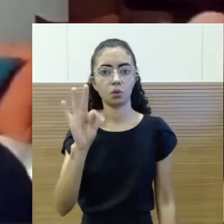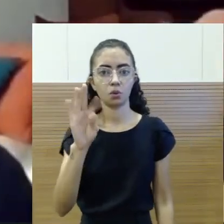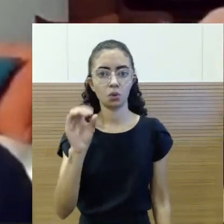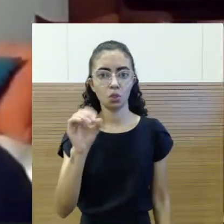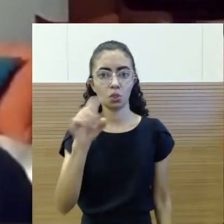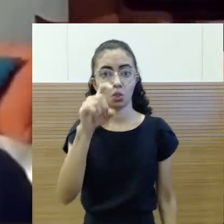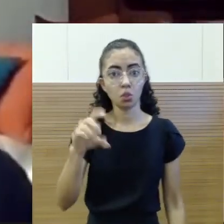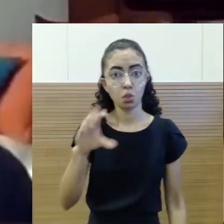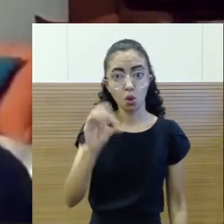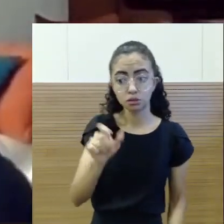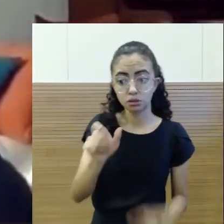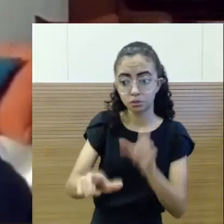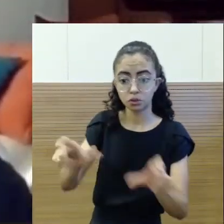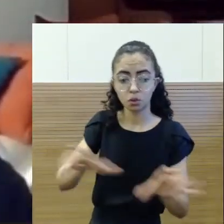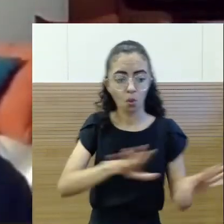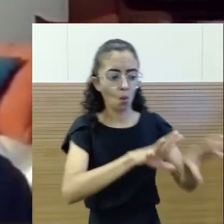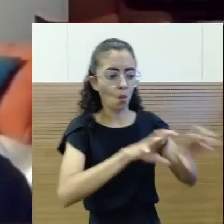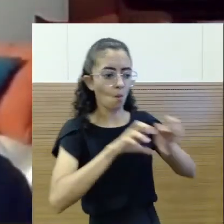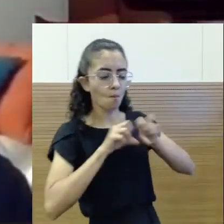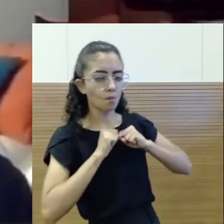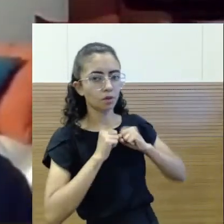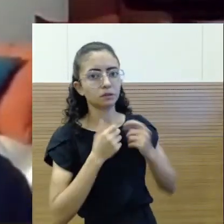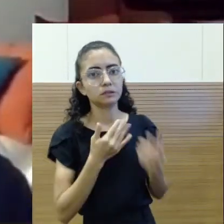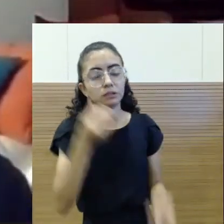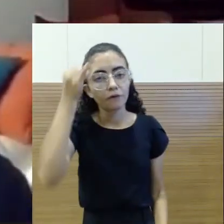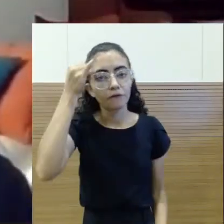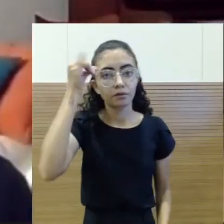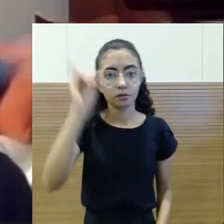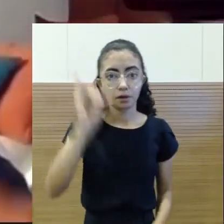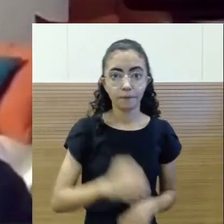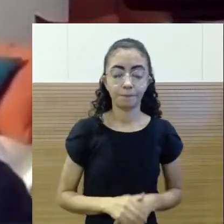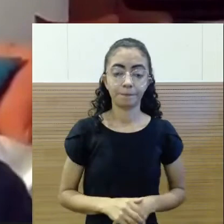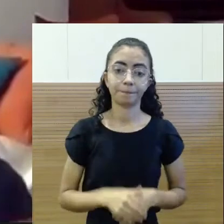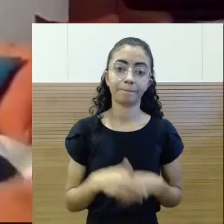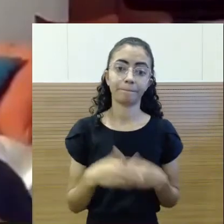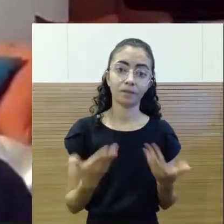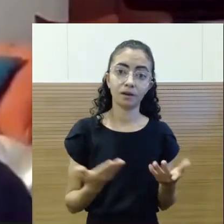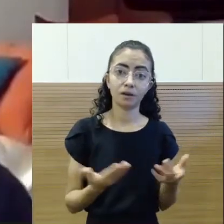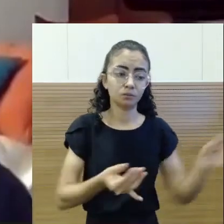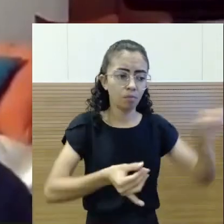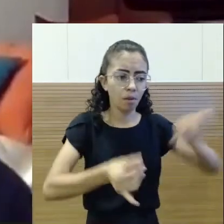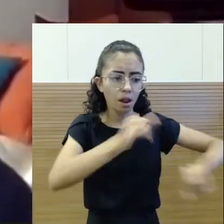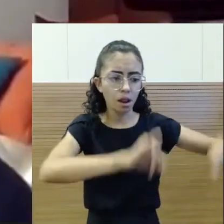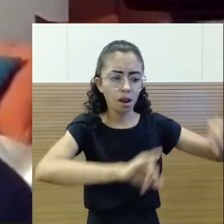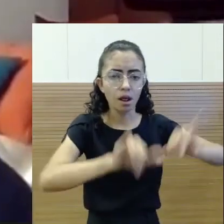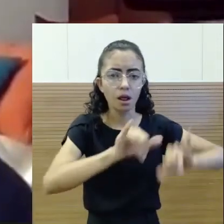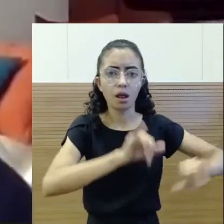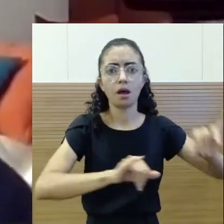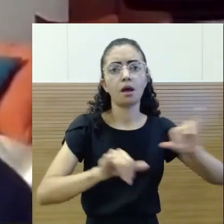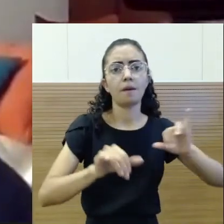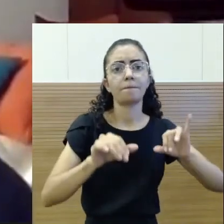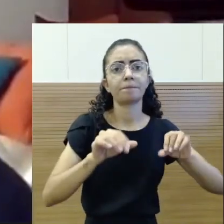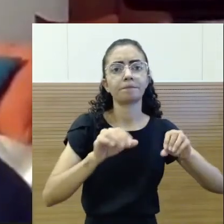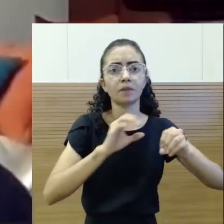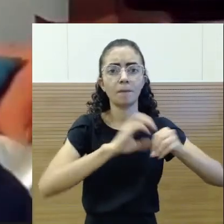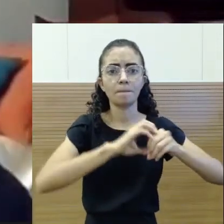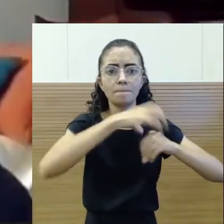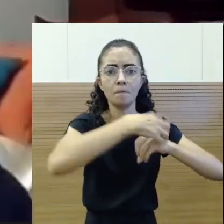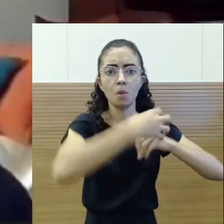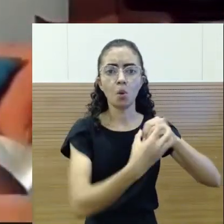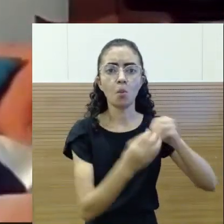xenobióticos, a gente poderia acrescentar aí as moléculas, as substâncias químicas que são usadas